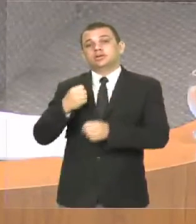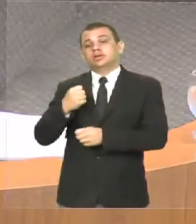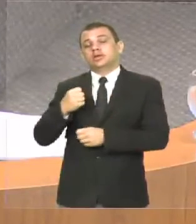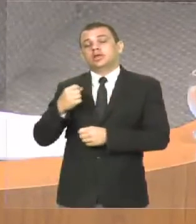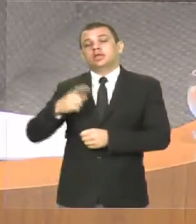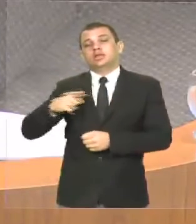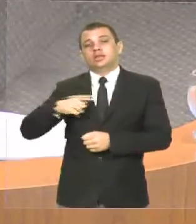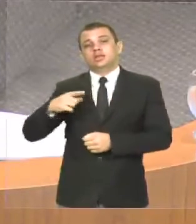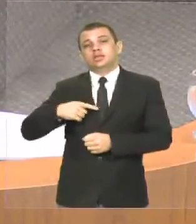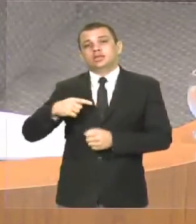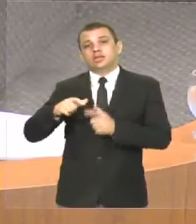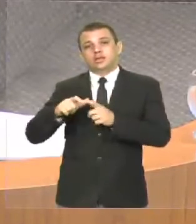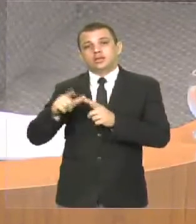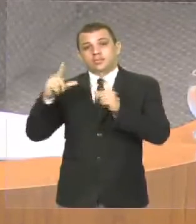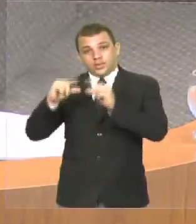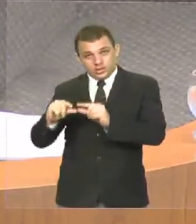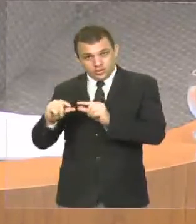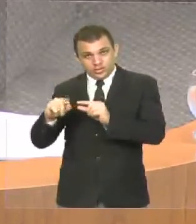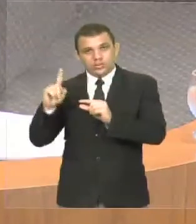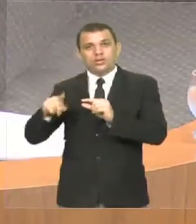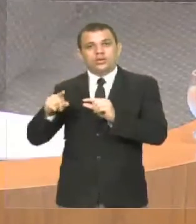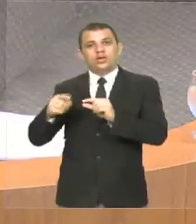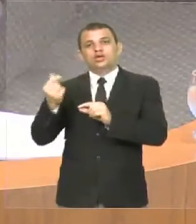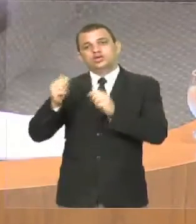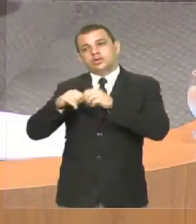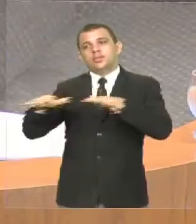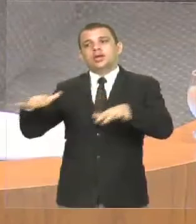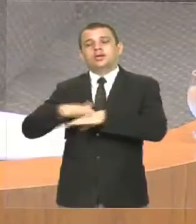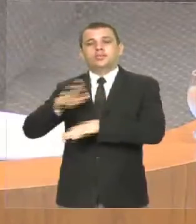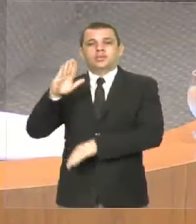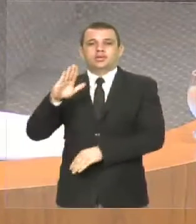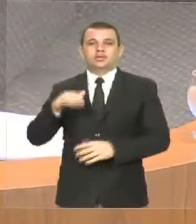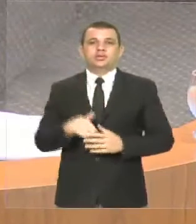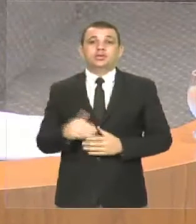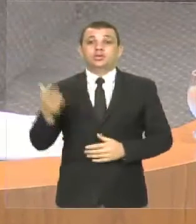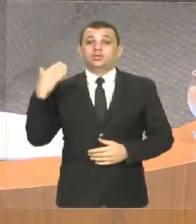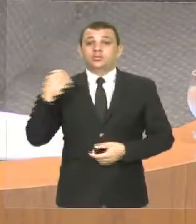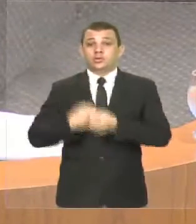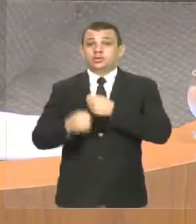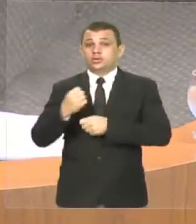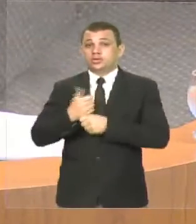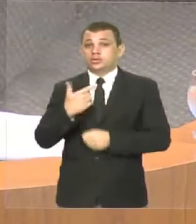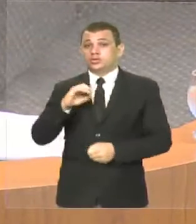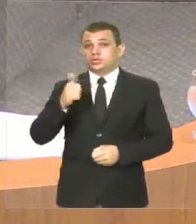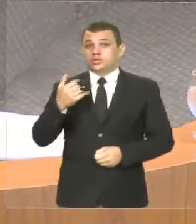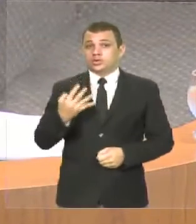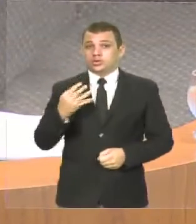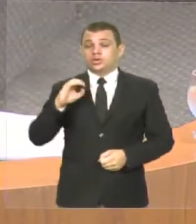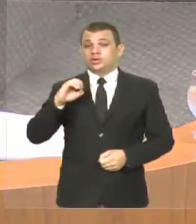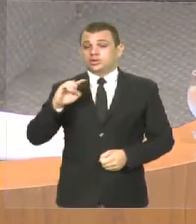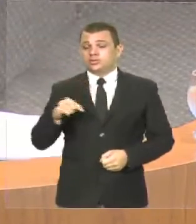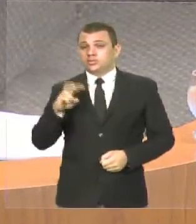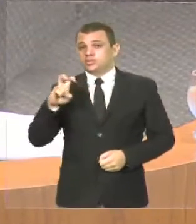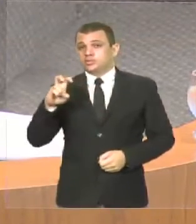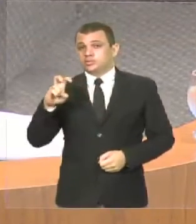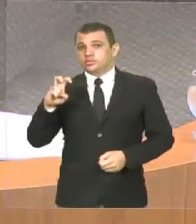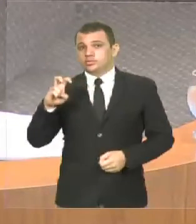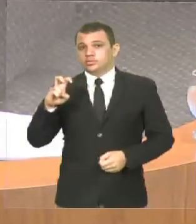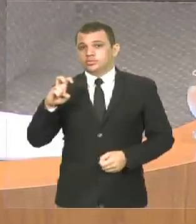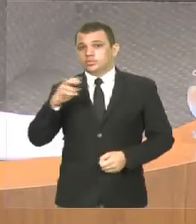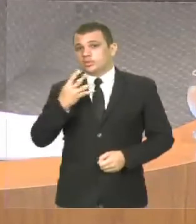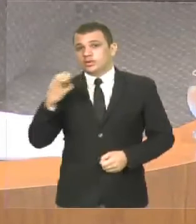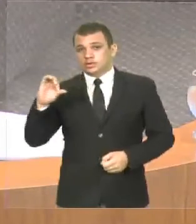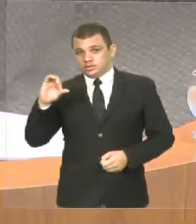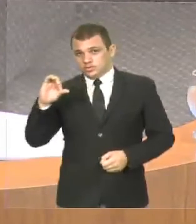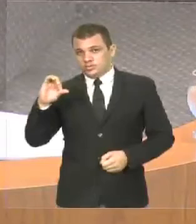o índice era 0,49, e ele aumentou para 0,51, quer dizer, em 2015,